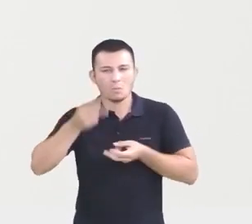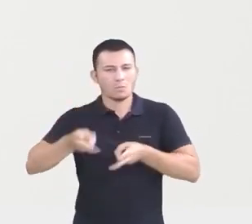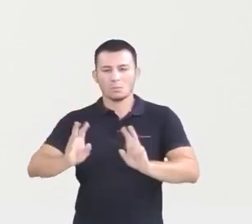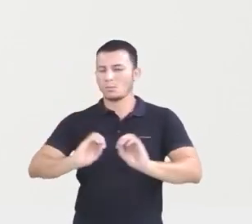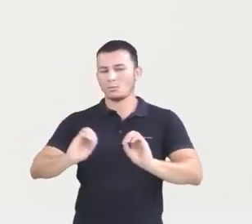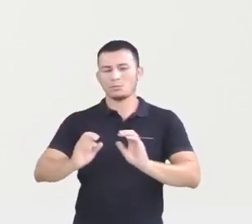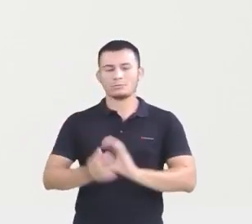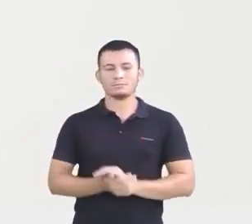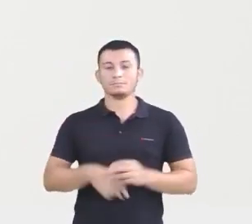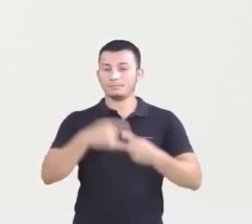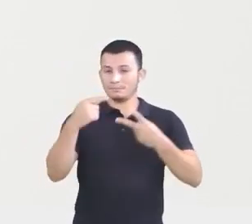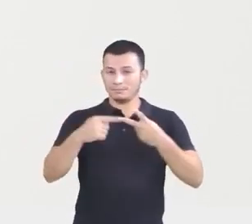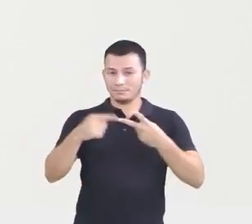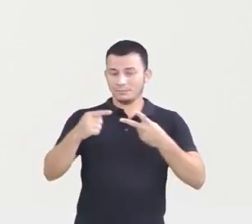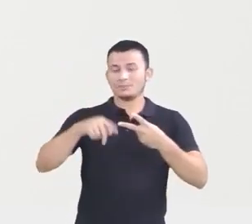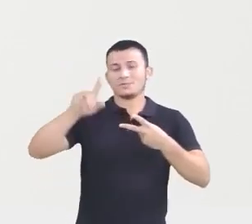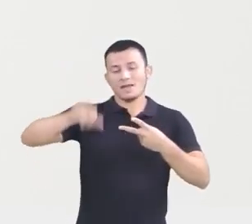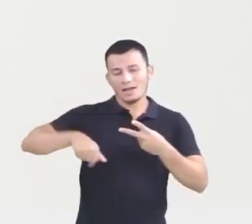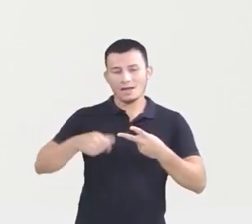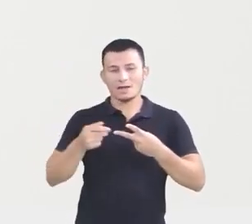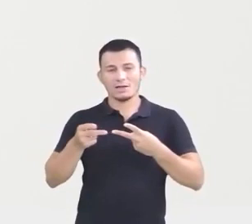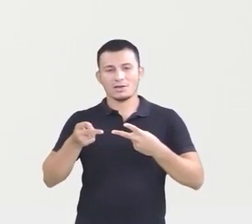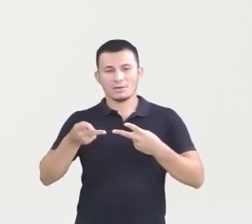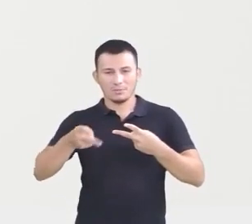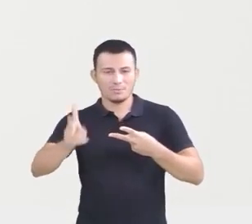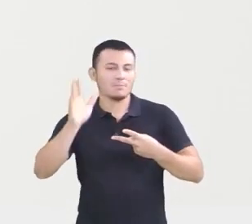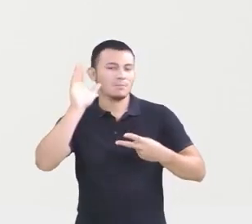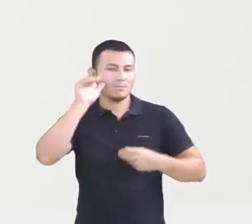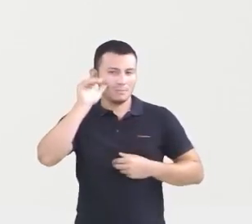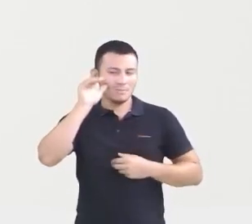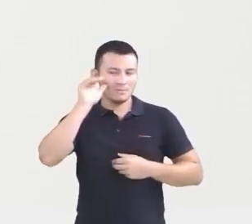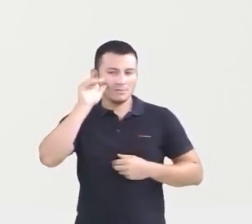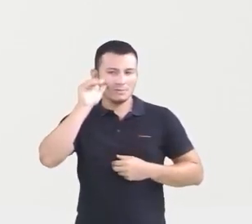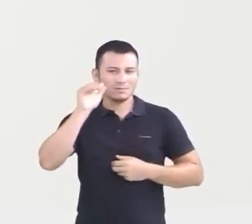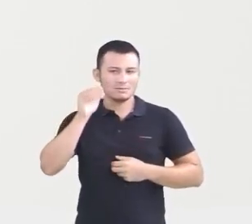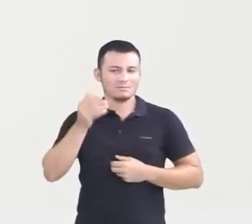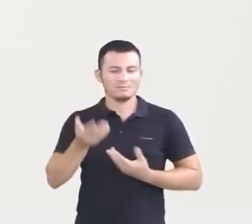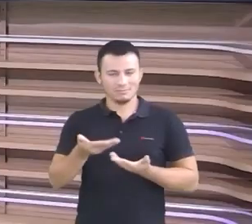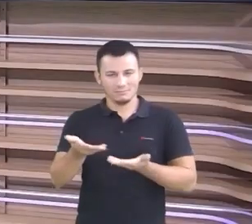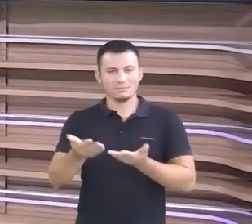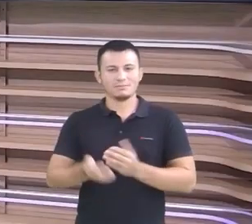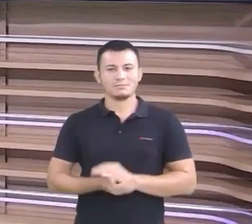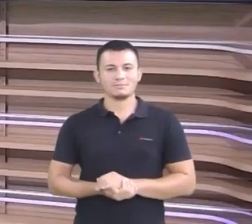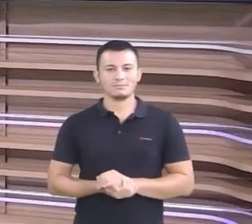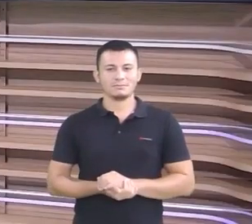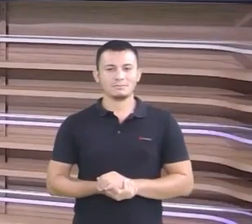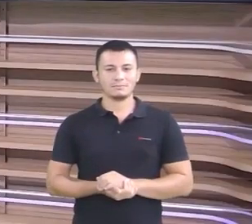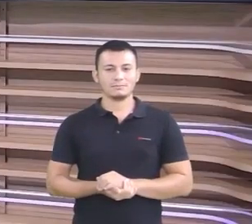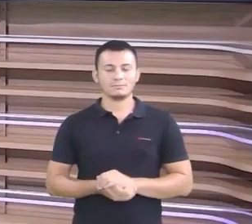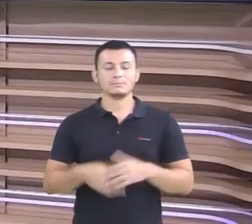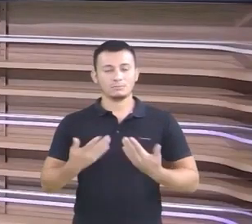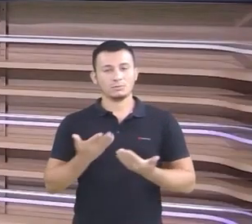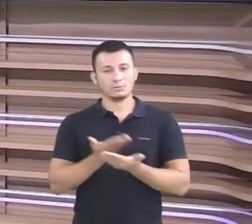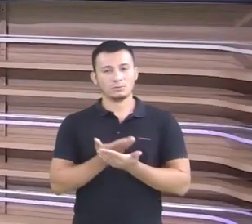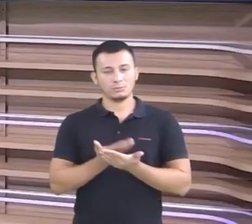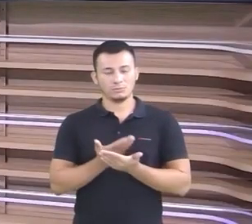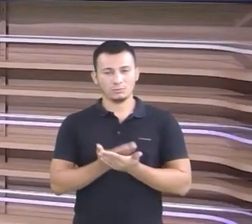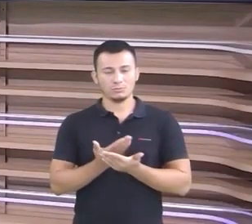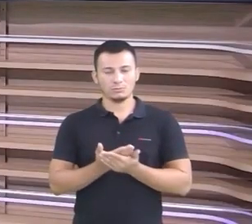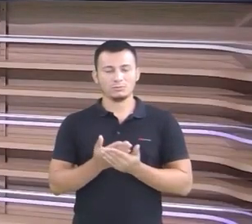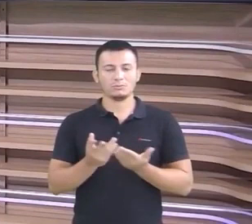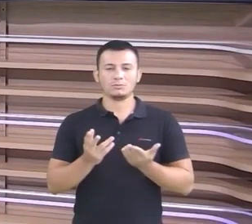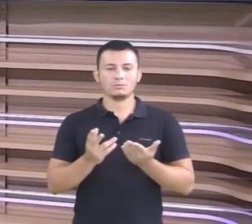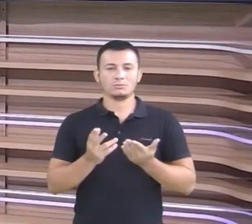Alice é curiosa, indica que ela continua sendo curiosa. Então, nessa aula de hoje, nós vimos